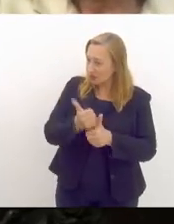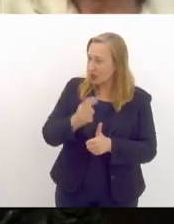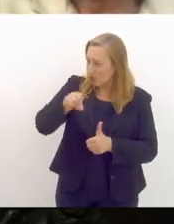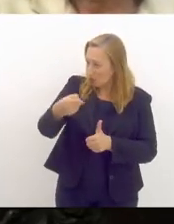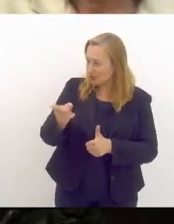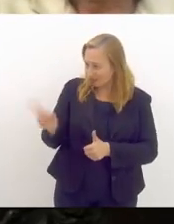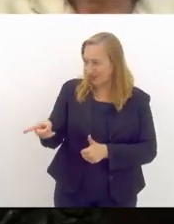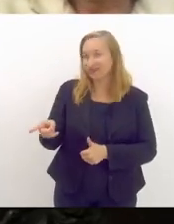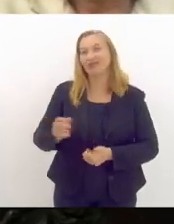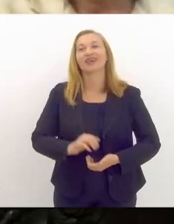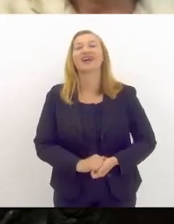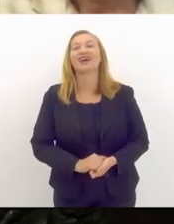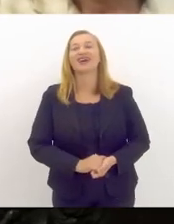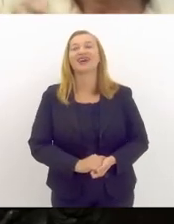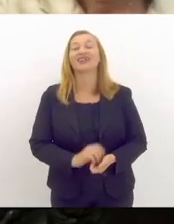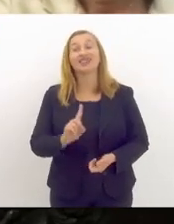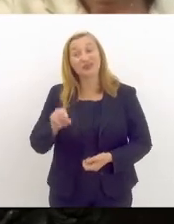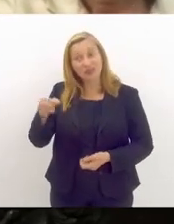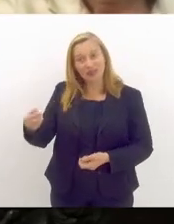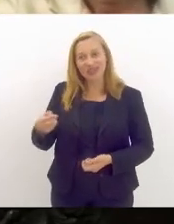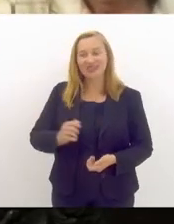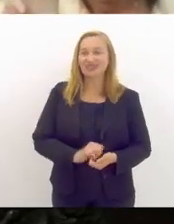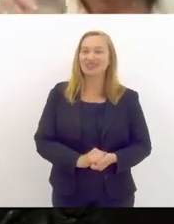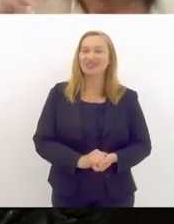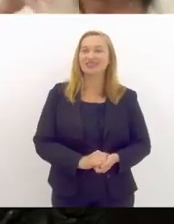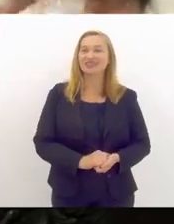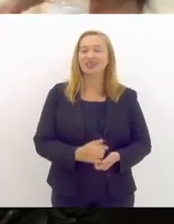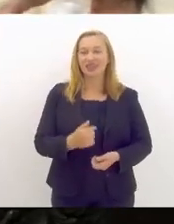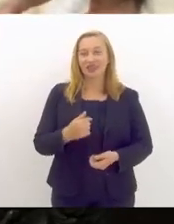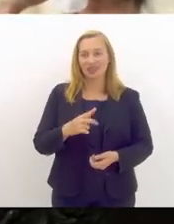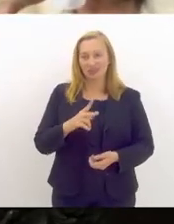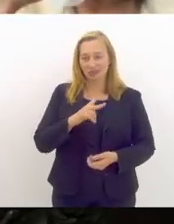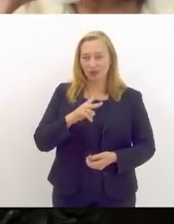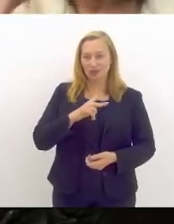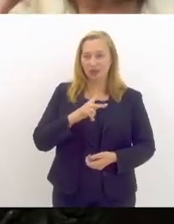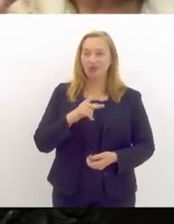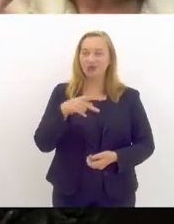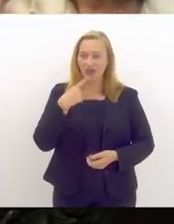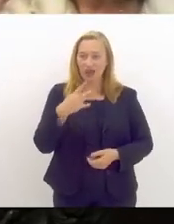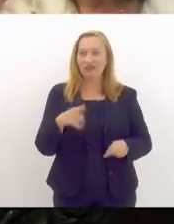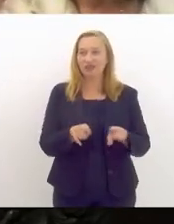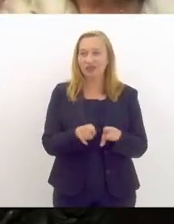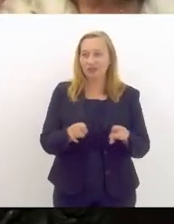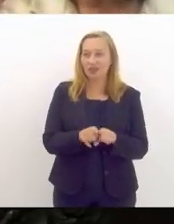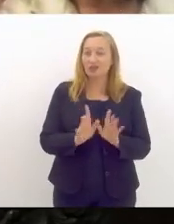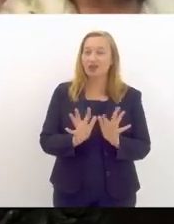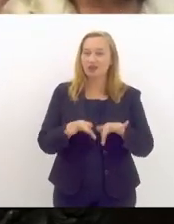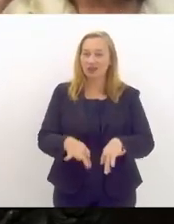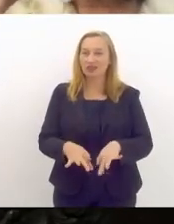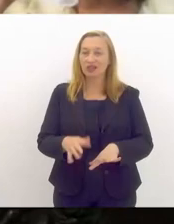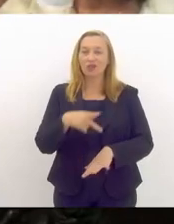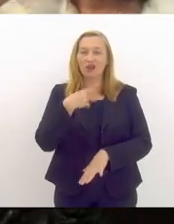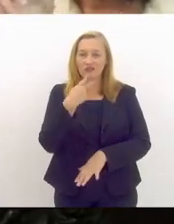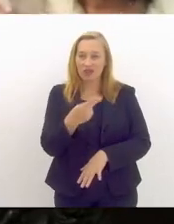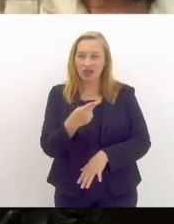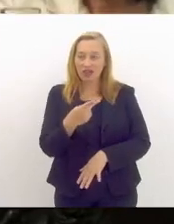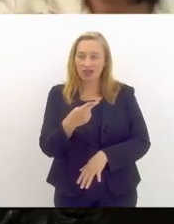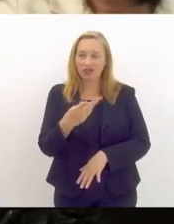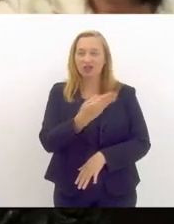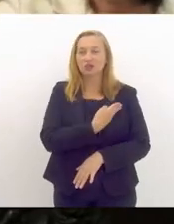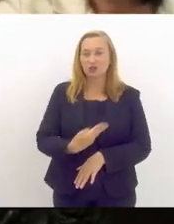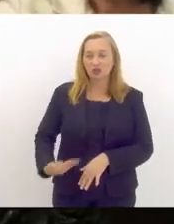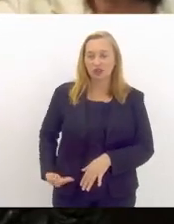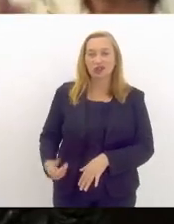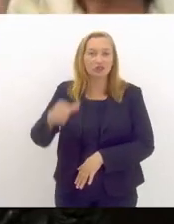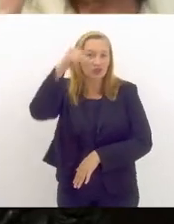imediatamente. Depois, eu próprio vou fazer uma saudação e vamos finalizar com a palavra do governador